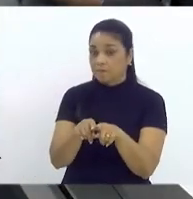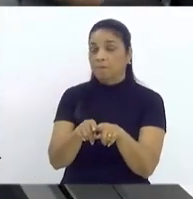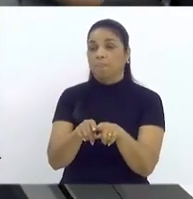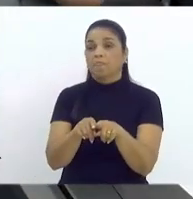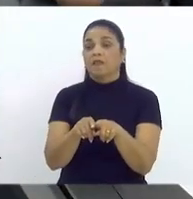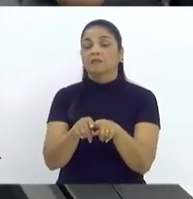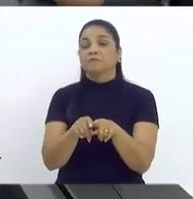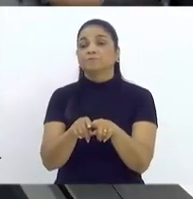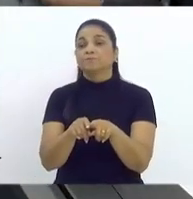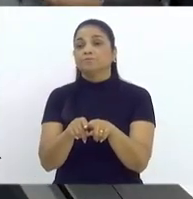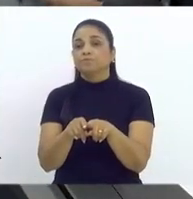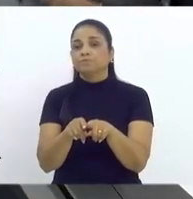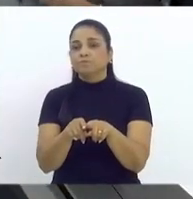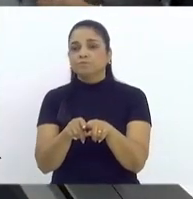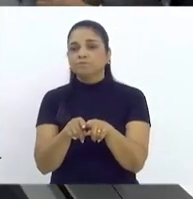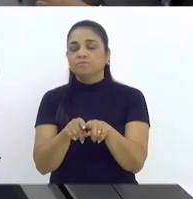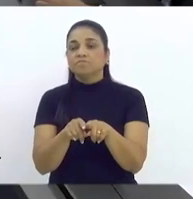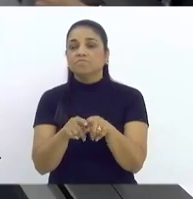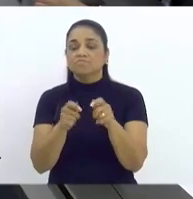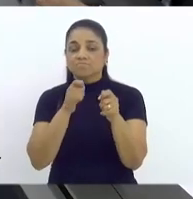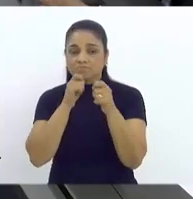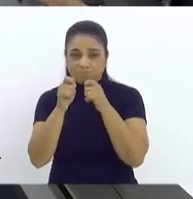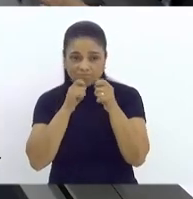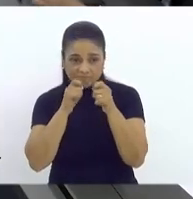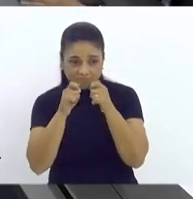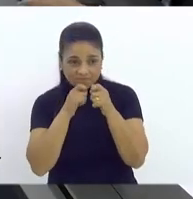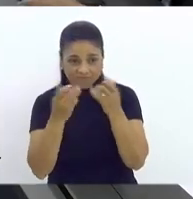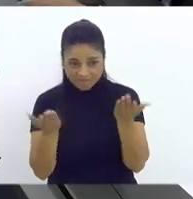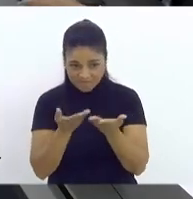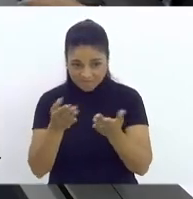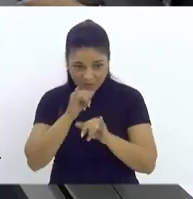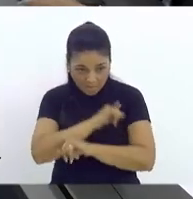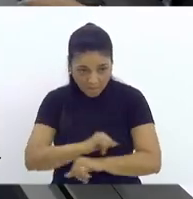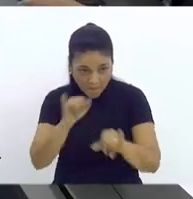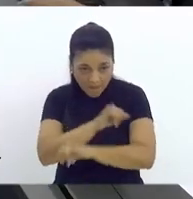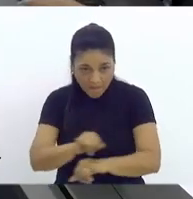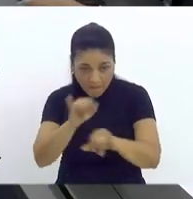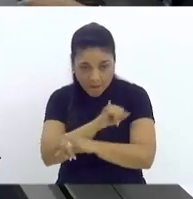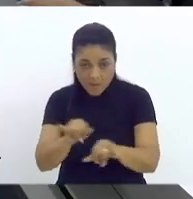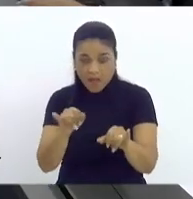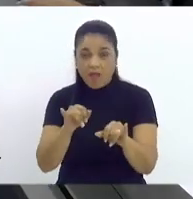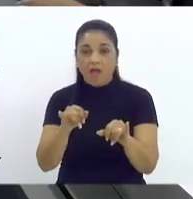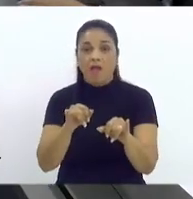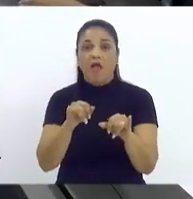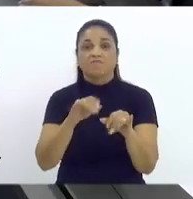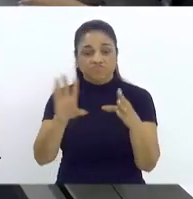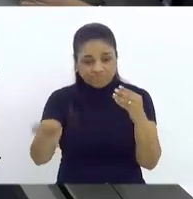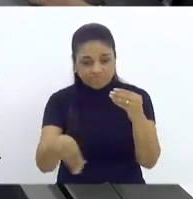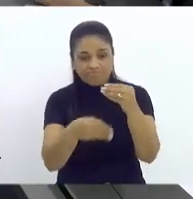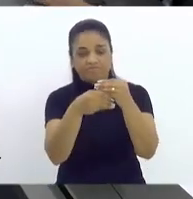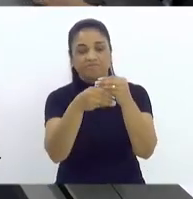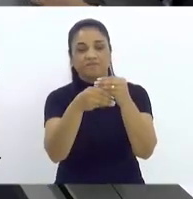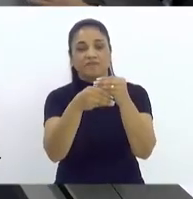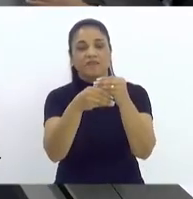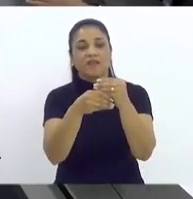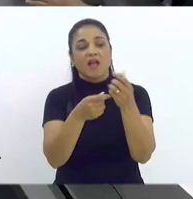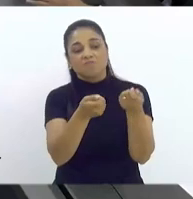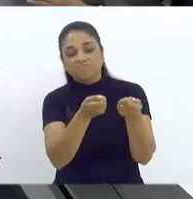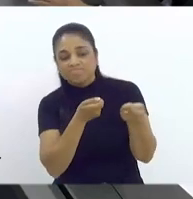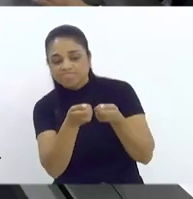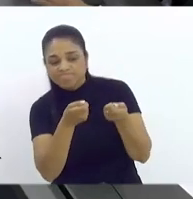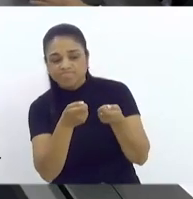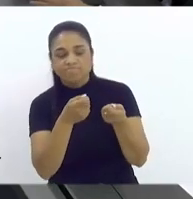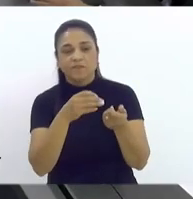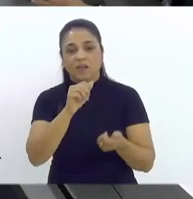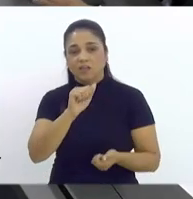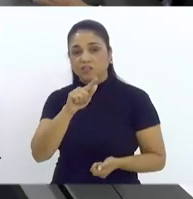fala de Vossa Excelência, a imprensa veiculou hoje alguns aspectos relacionados à gestão das agências. A gente sabe